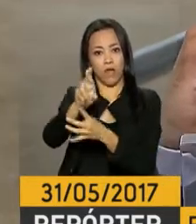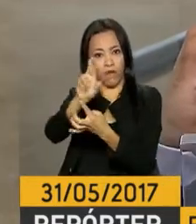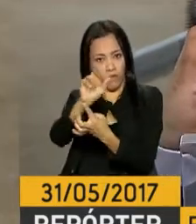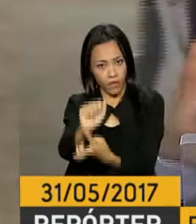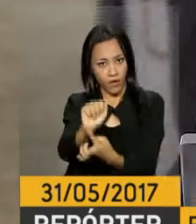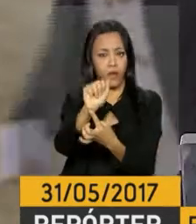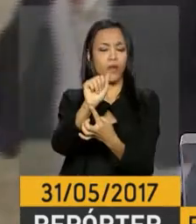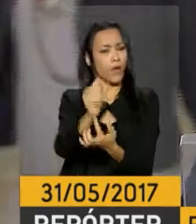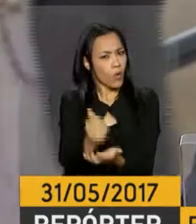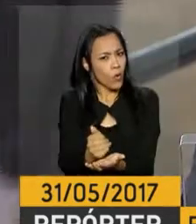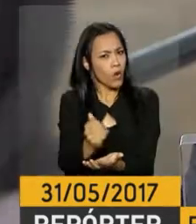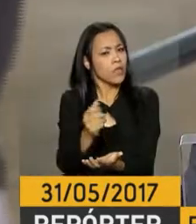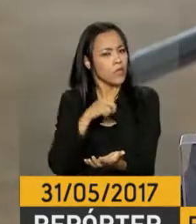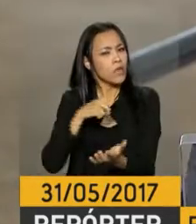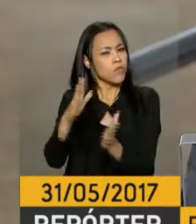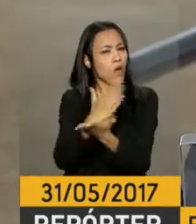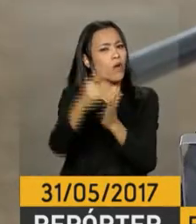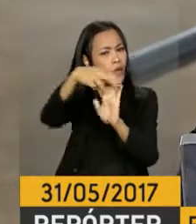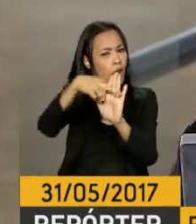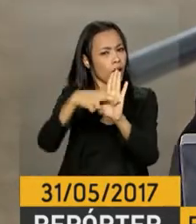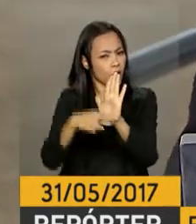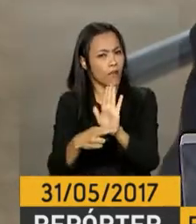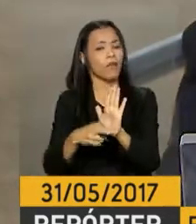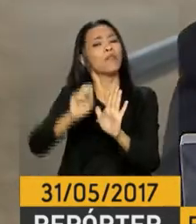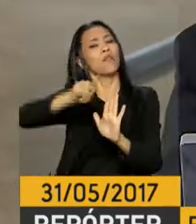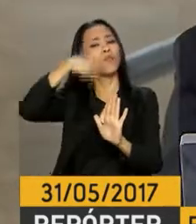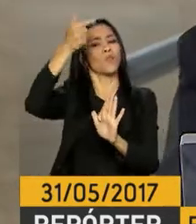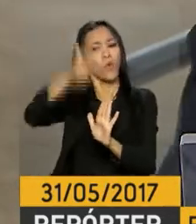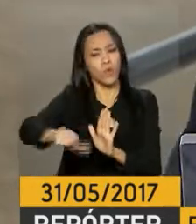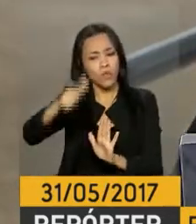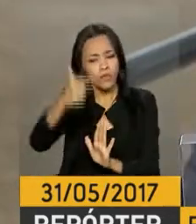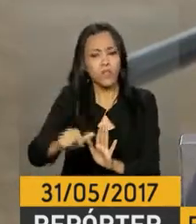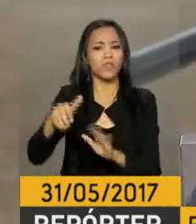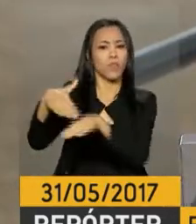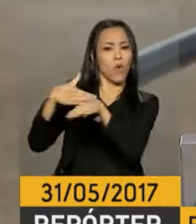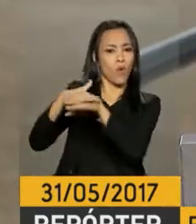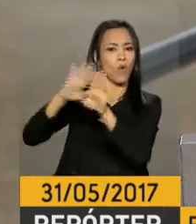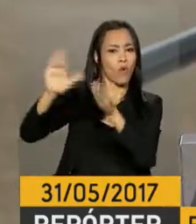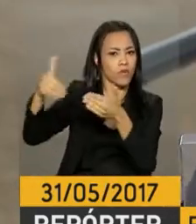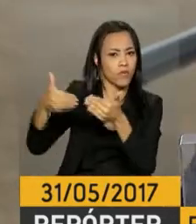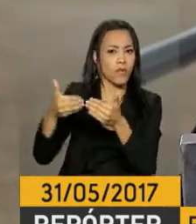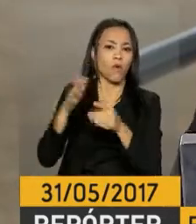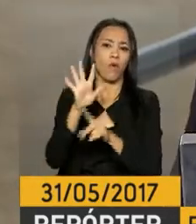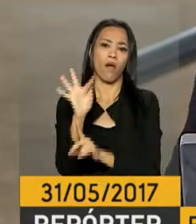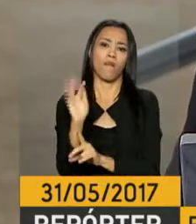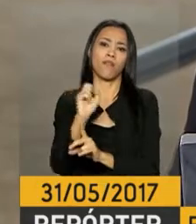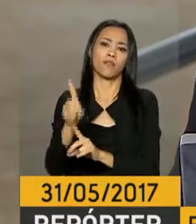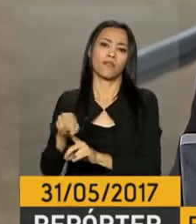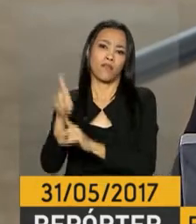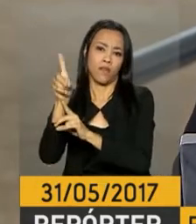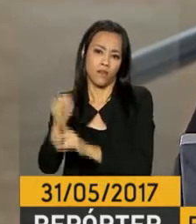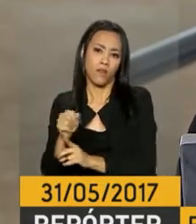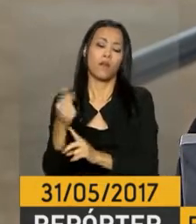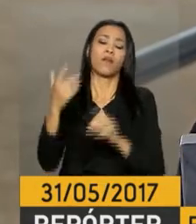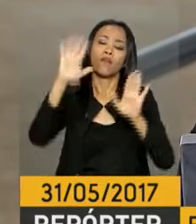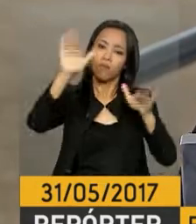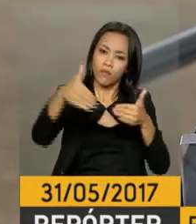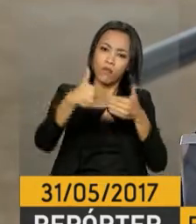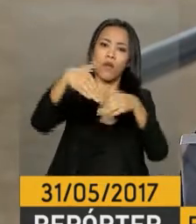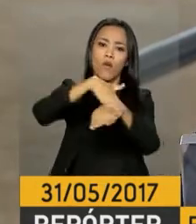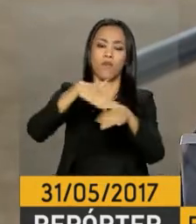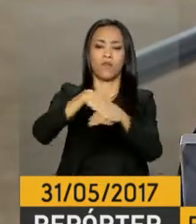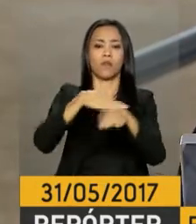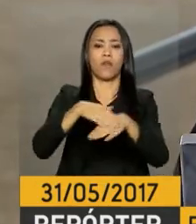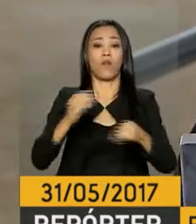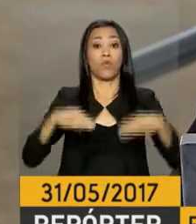algumas condições. E ao longo do ano, nós vamos rediscutindo com a Fazenda, vamos rediscutindo com o planejamento, de modo